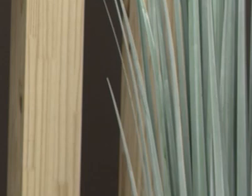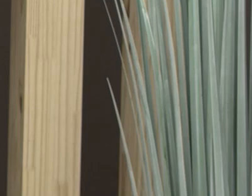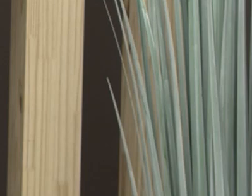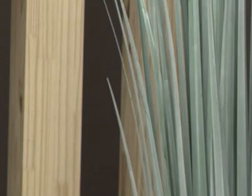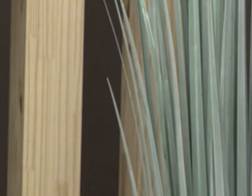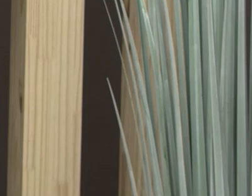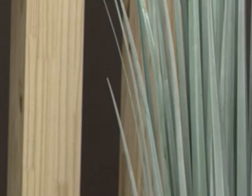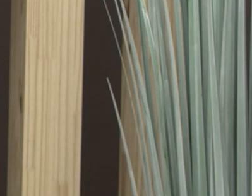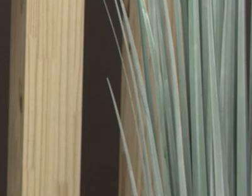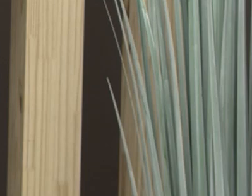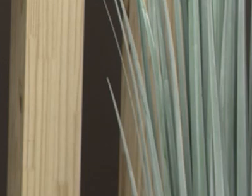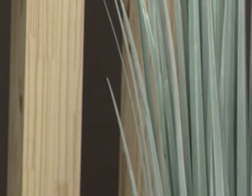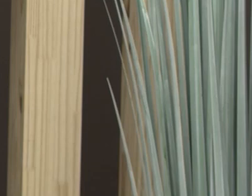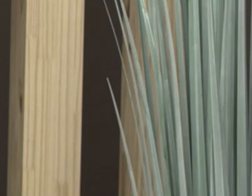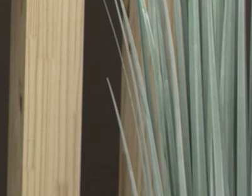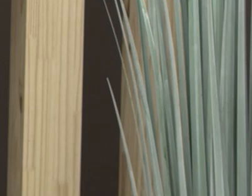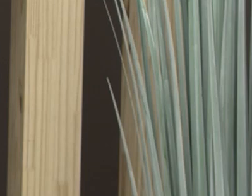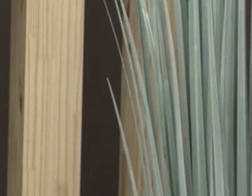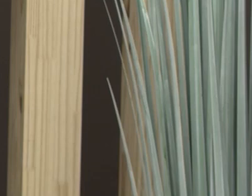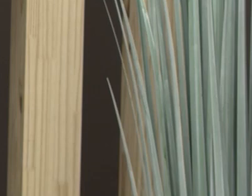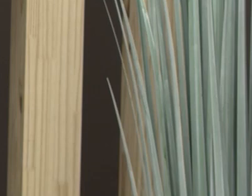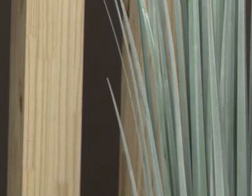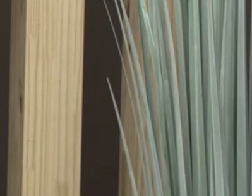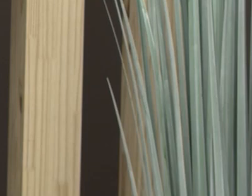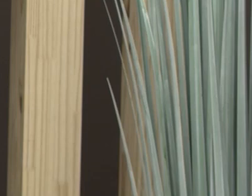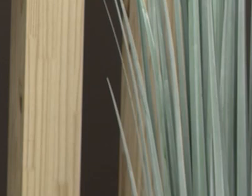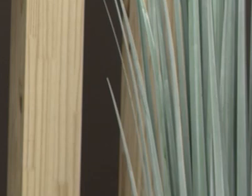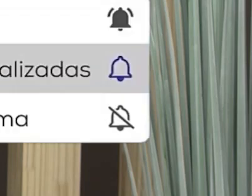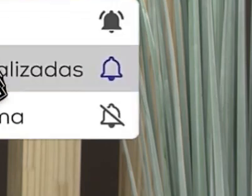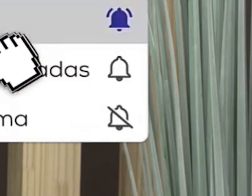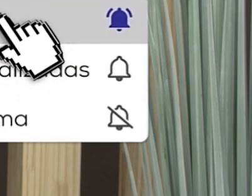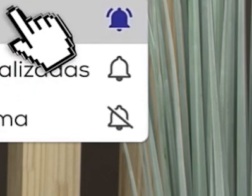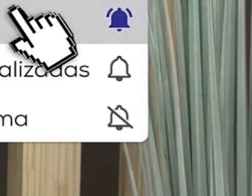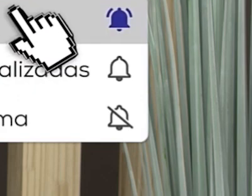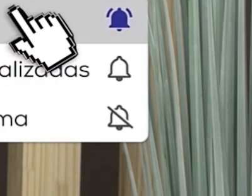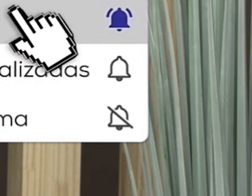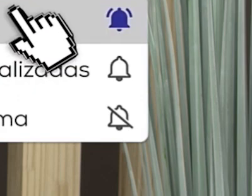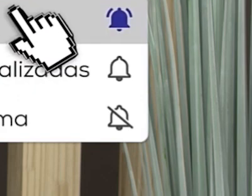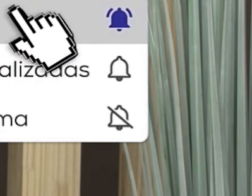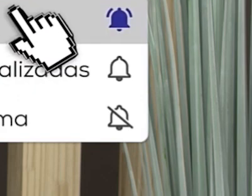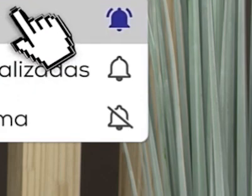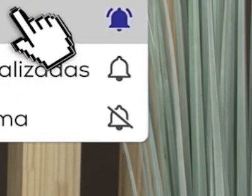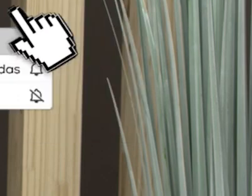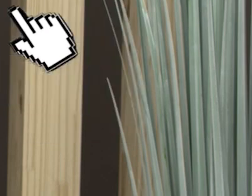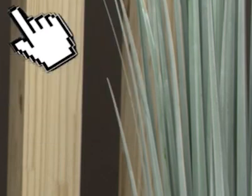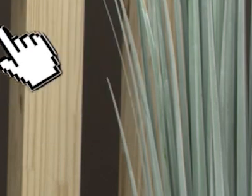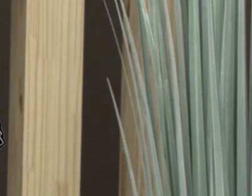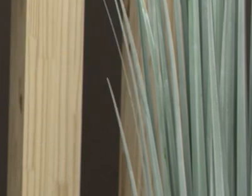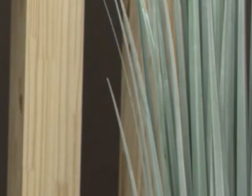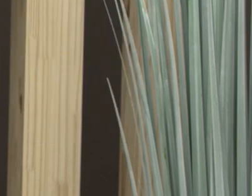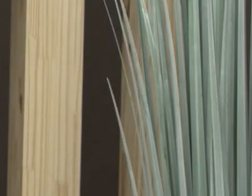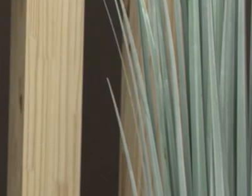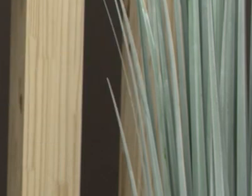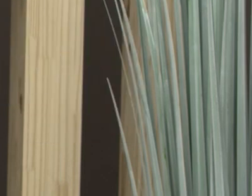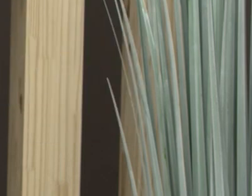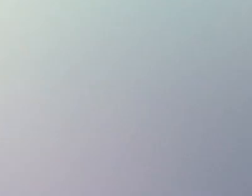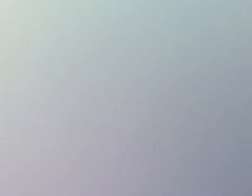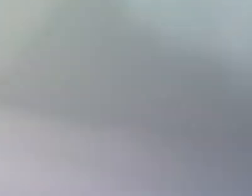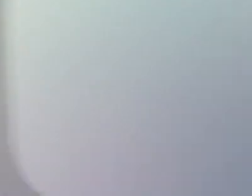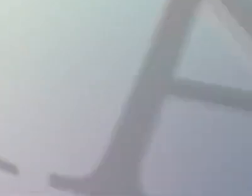vídeo já vai começar, mas antes, não se esqueça de se inscrever neste canal e ativar as nossas